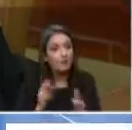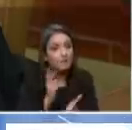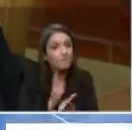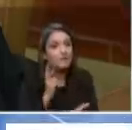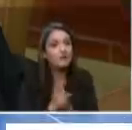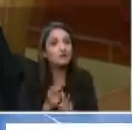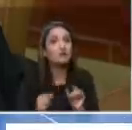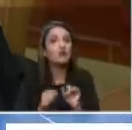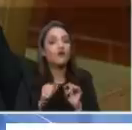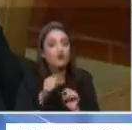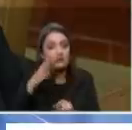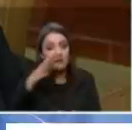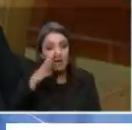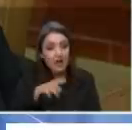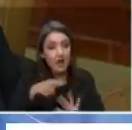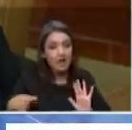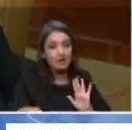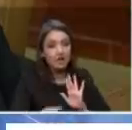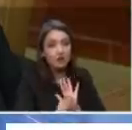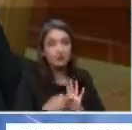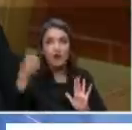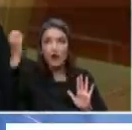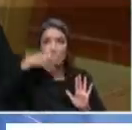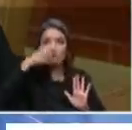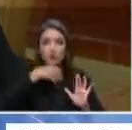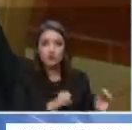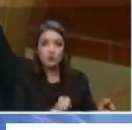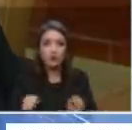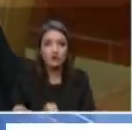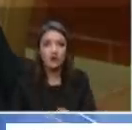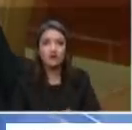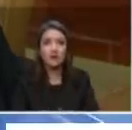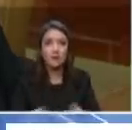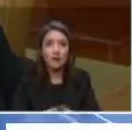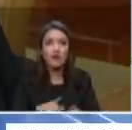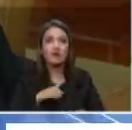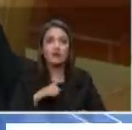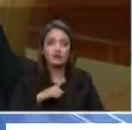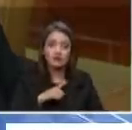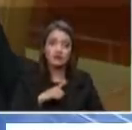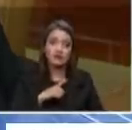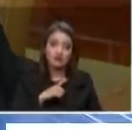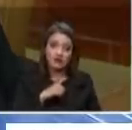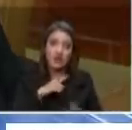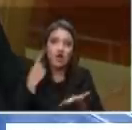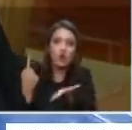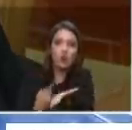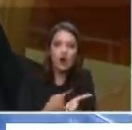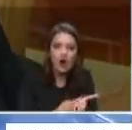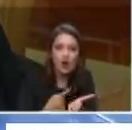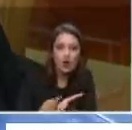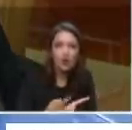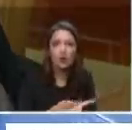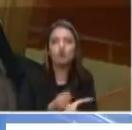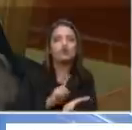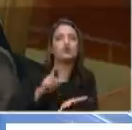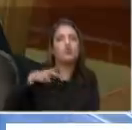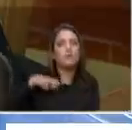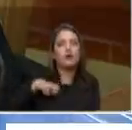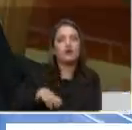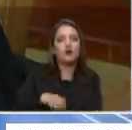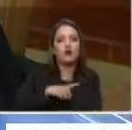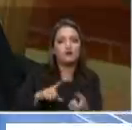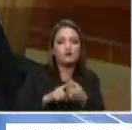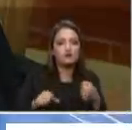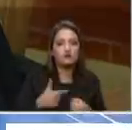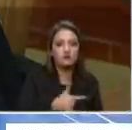está colocada fora do caso nessas ações que foram direcionadas agora e distribuídas, né? Aí não ao relator original